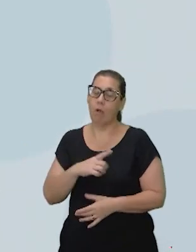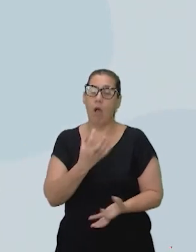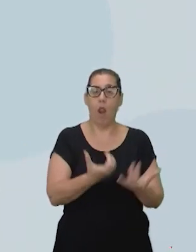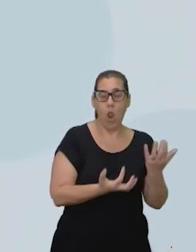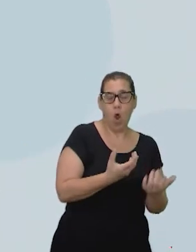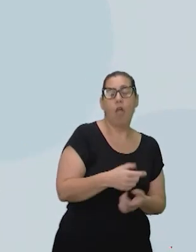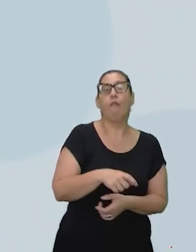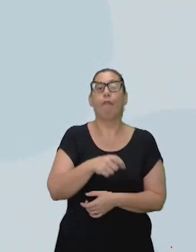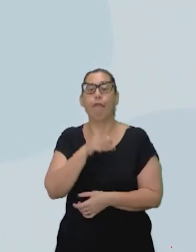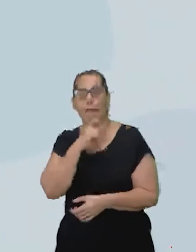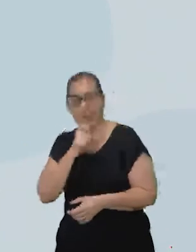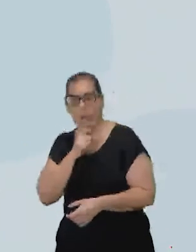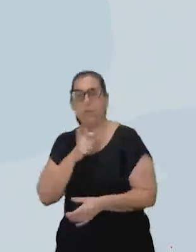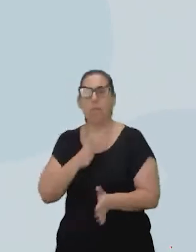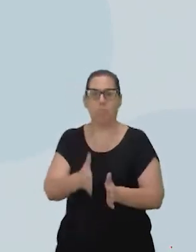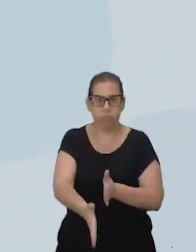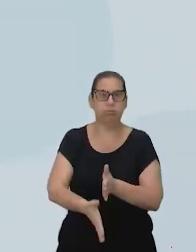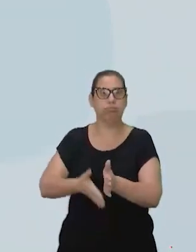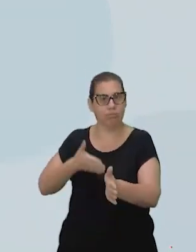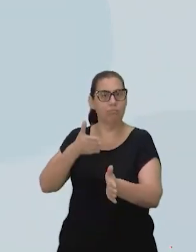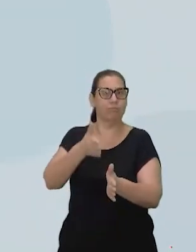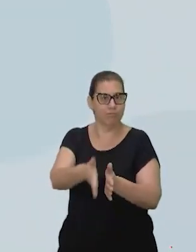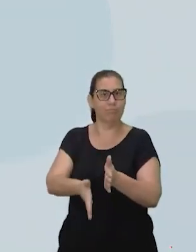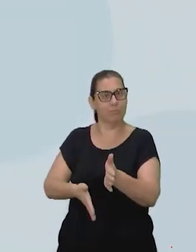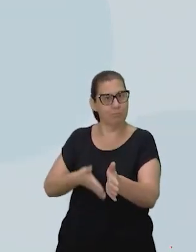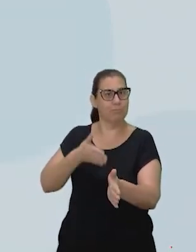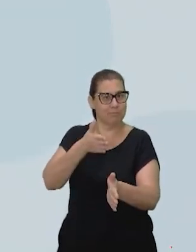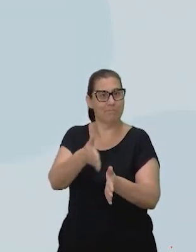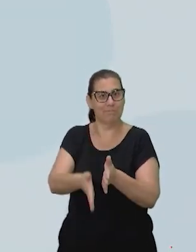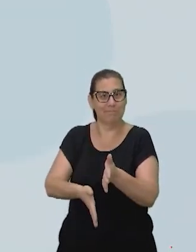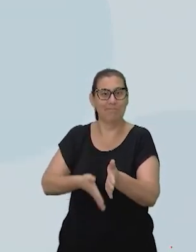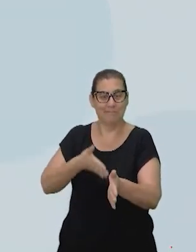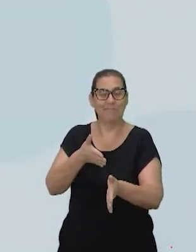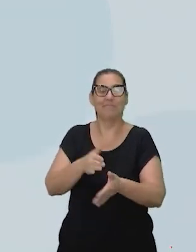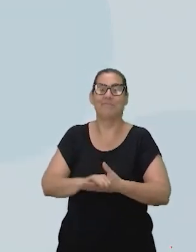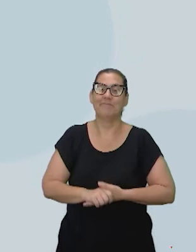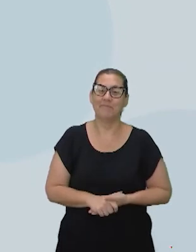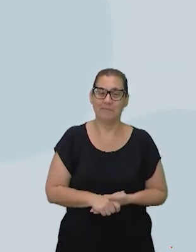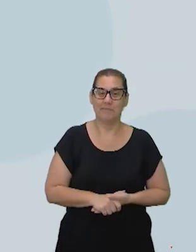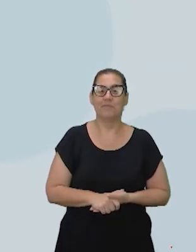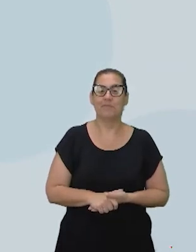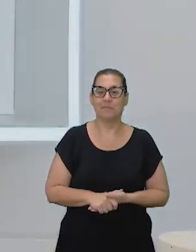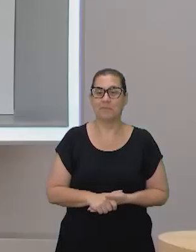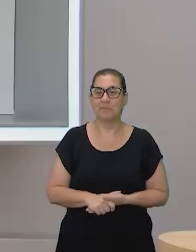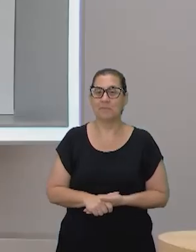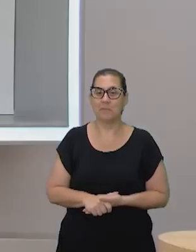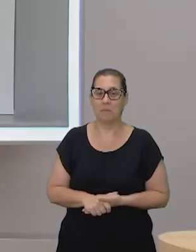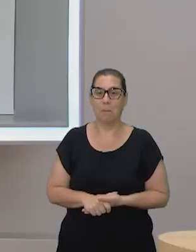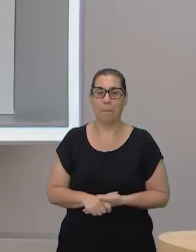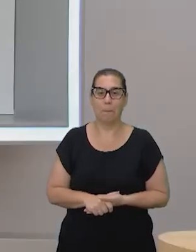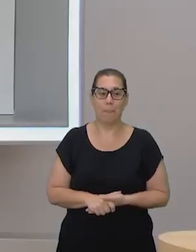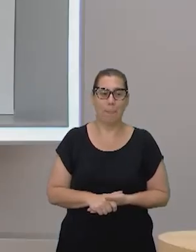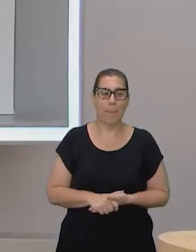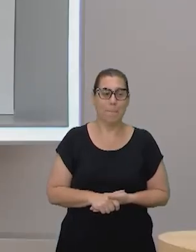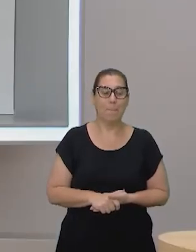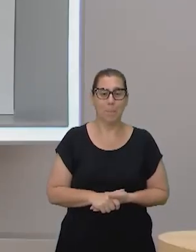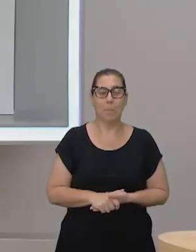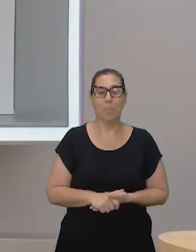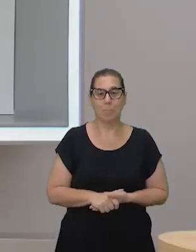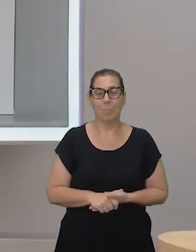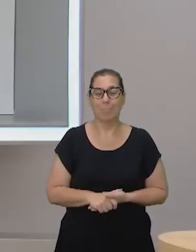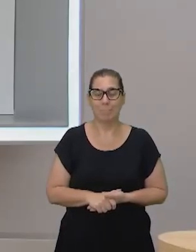tem o trabalho, tem o movimento realizado pela Maria Fumaça. Tá bom?